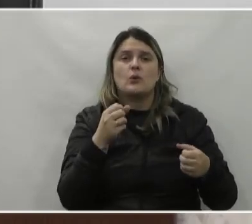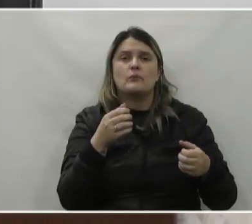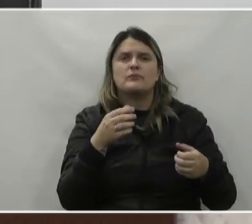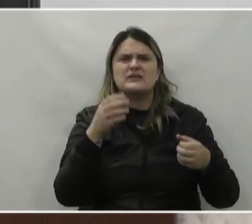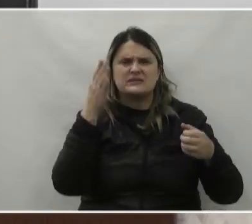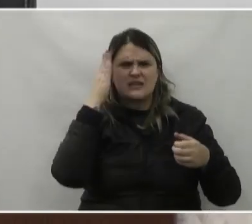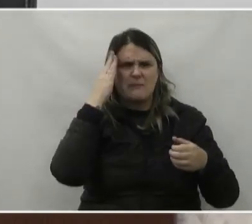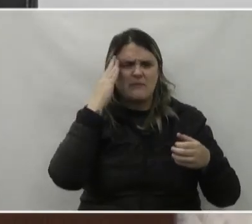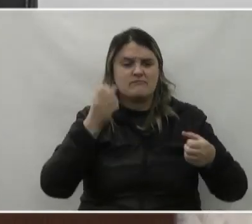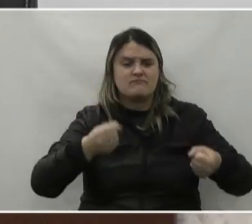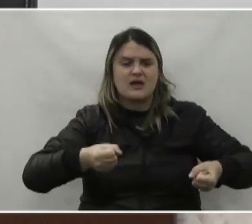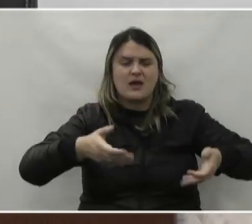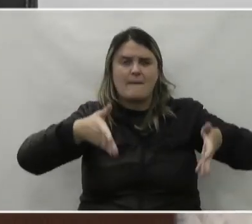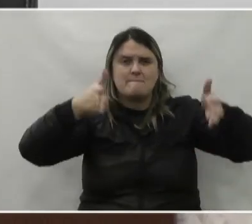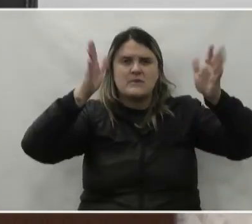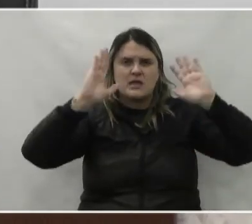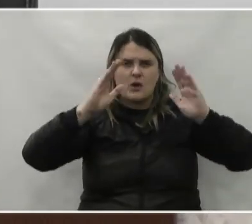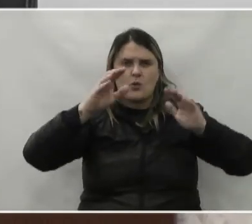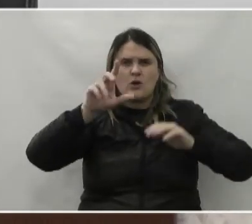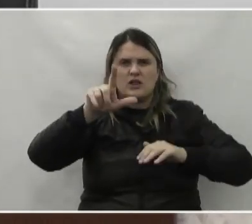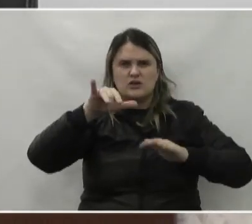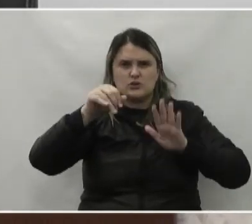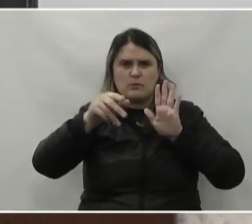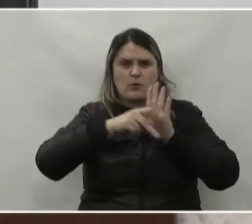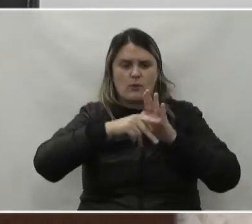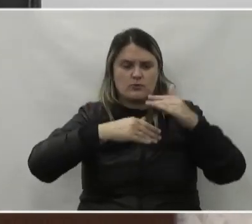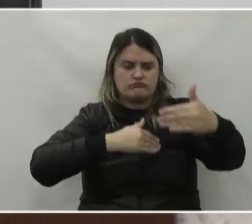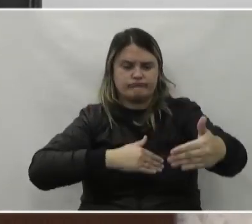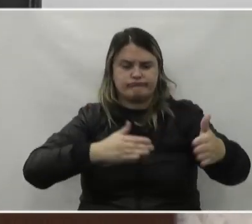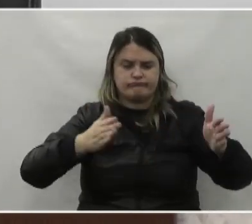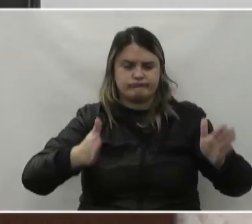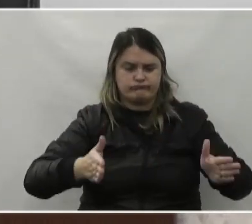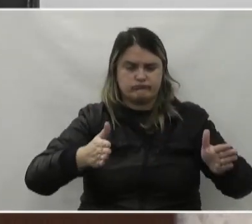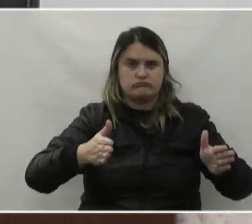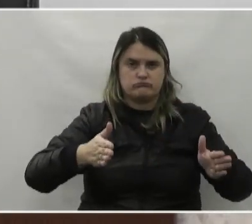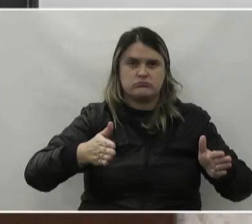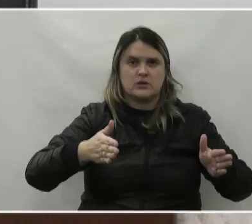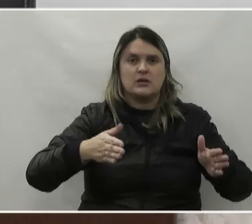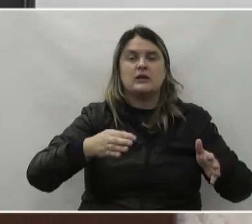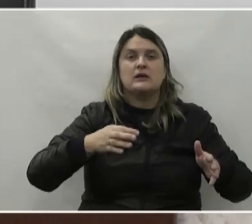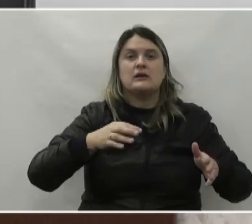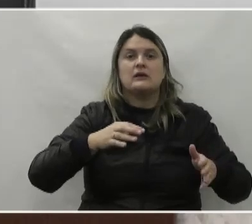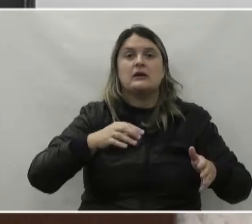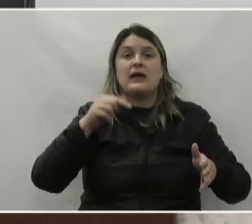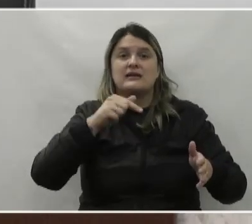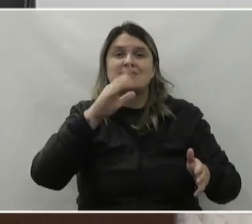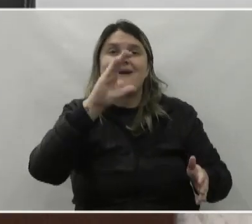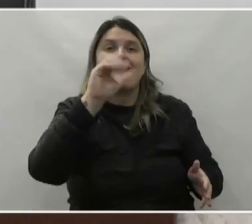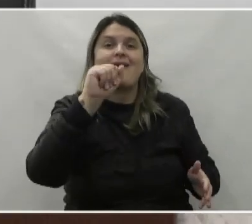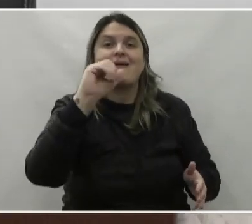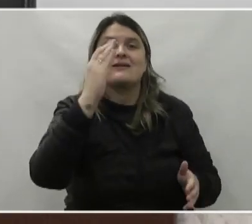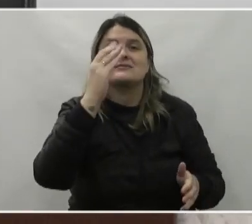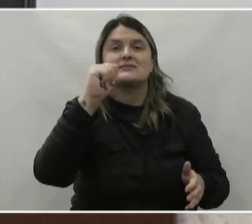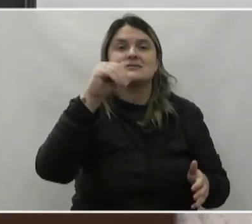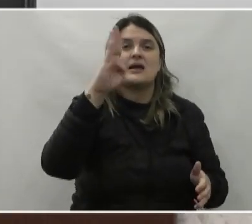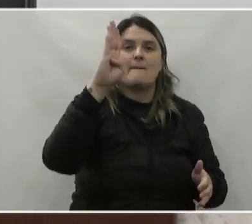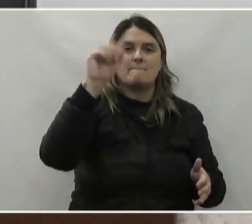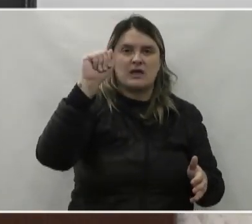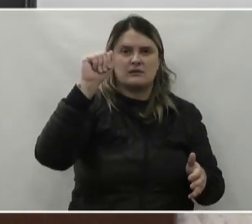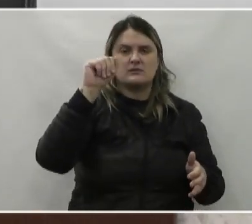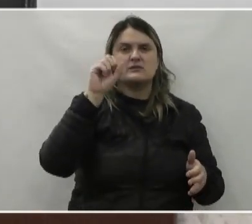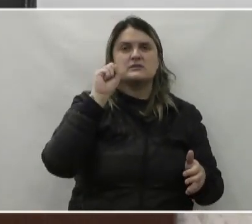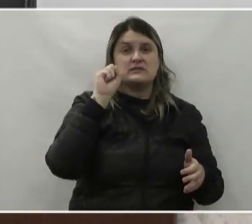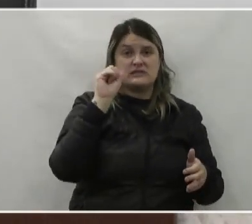fosse destinado às caçambas como antigamente era destinado, alguns anos atrás, o munícipe, né, que tinha o seu IPTU em